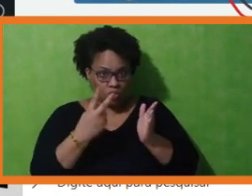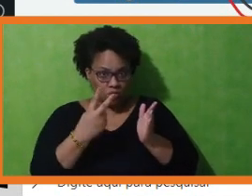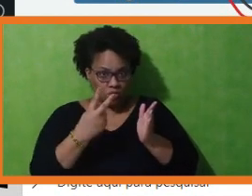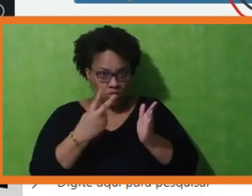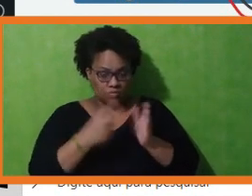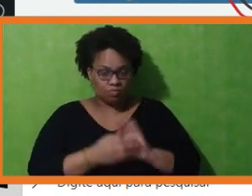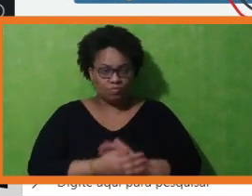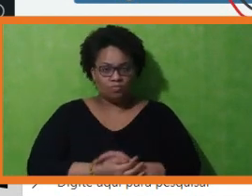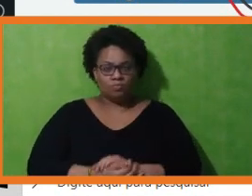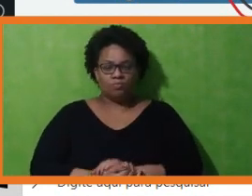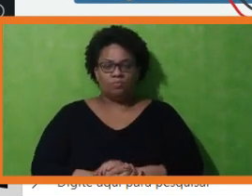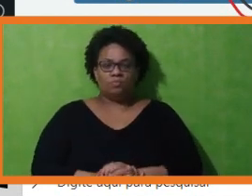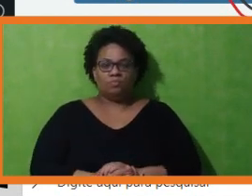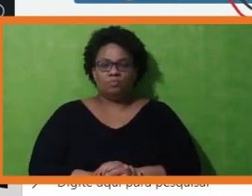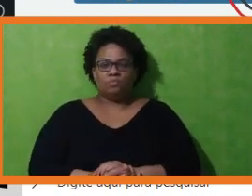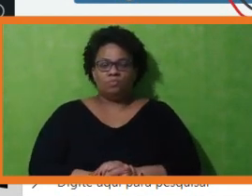Leitura botão 2, perdoe.